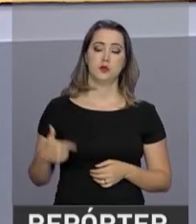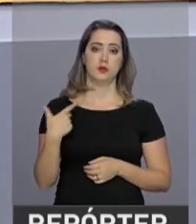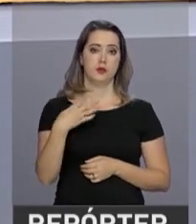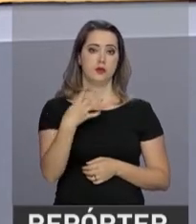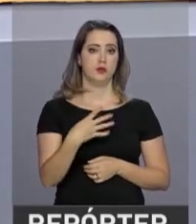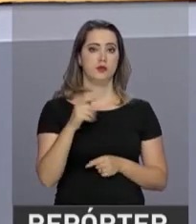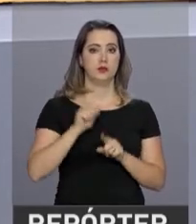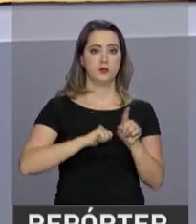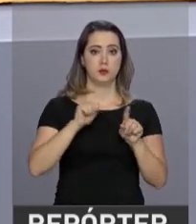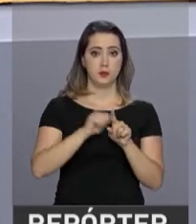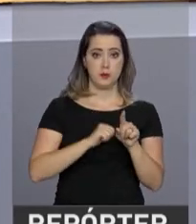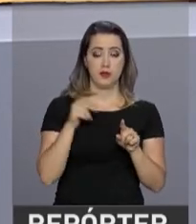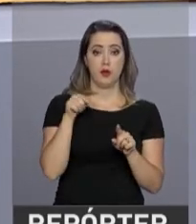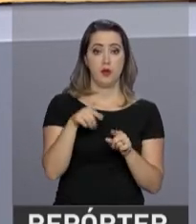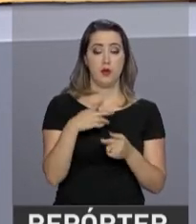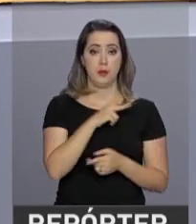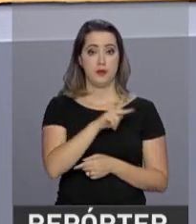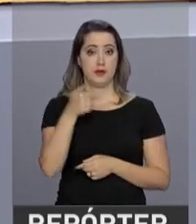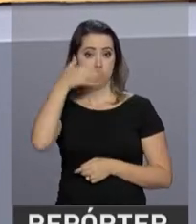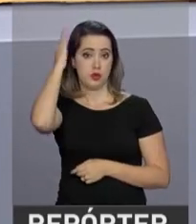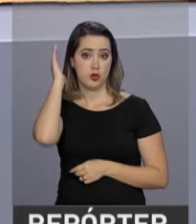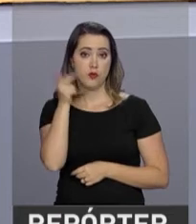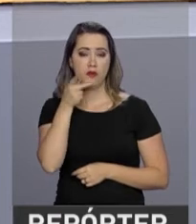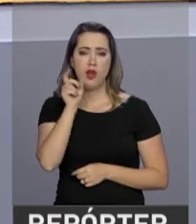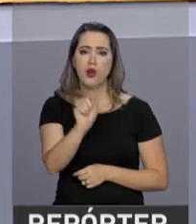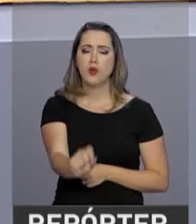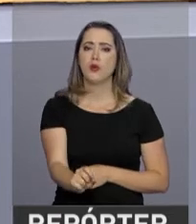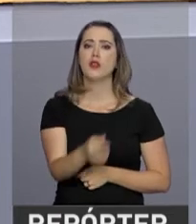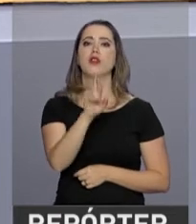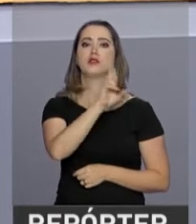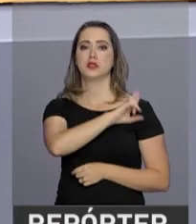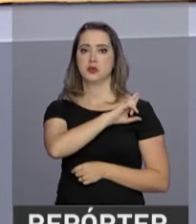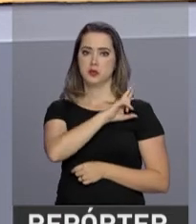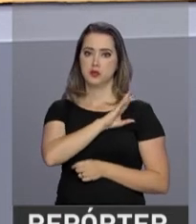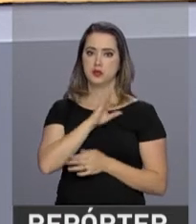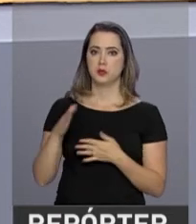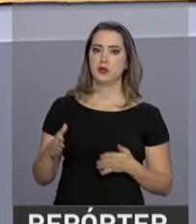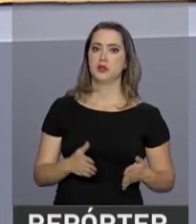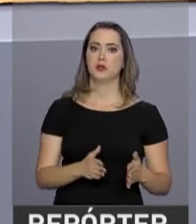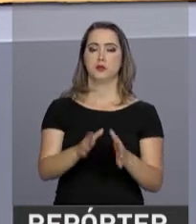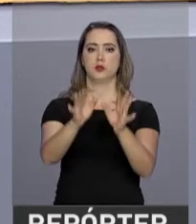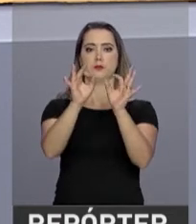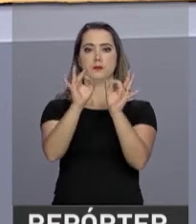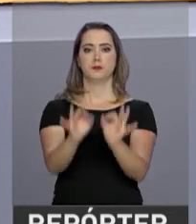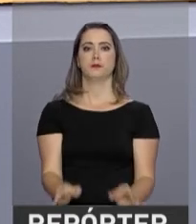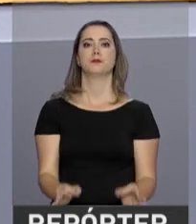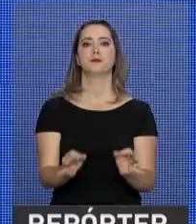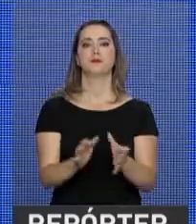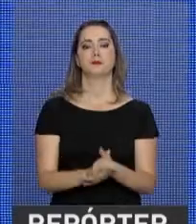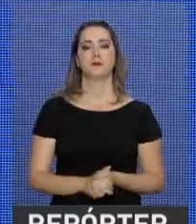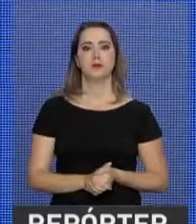24 meses, o presidente disse que o governo foi responsável por colocar o país no rumo certo.